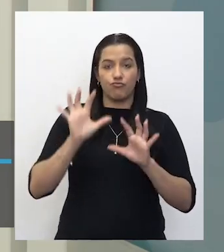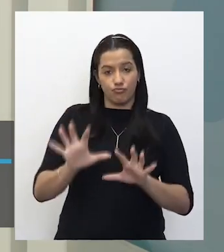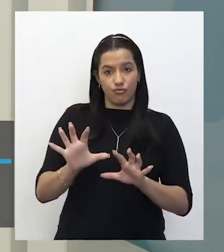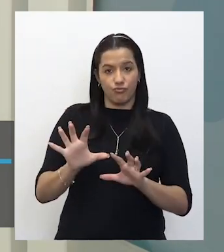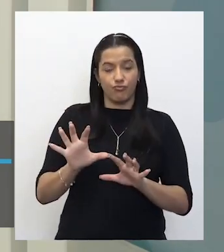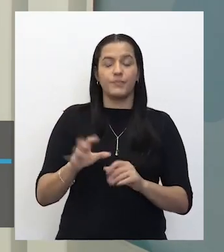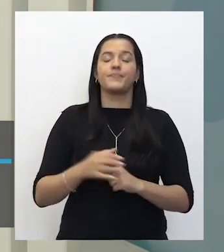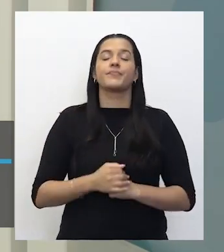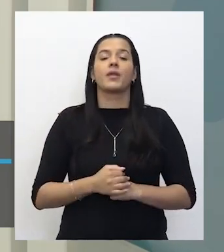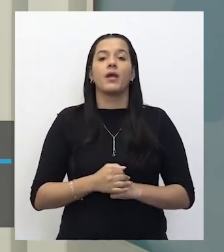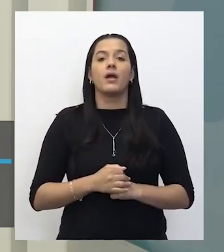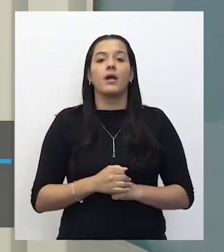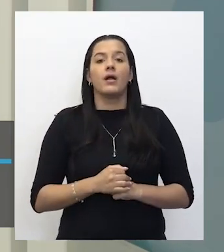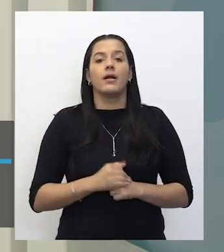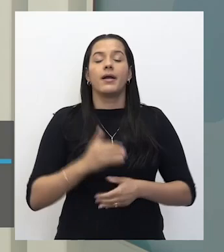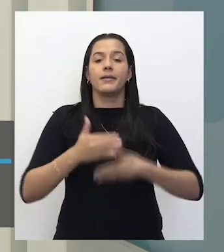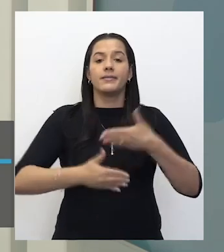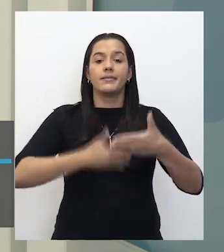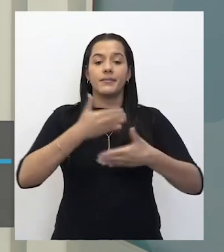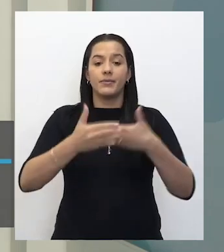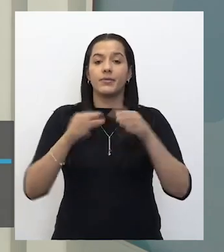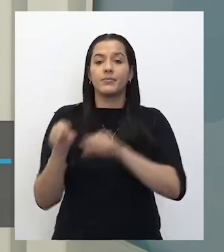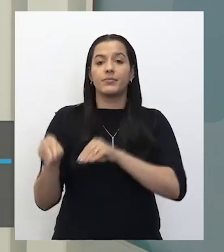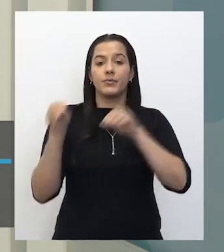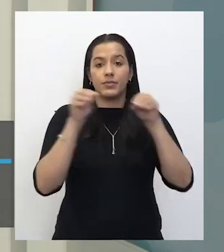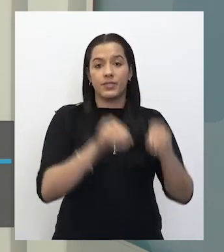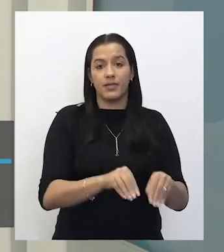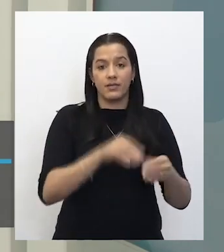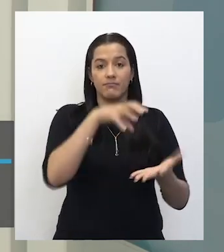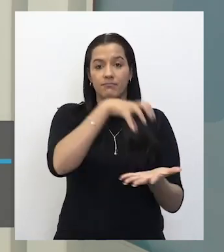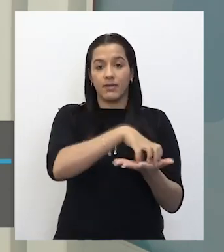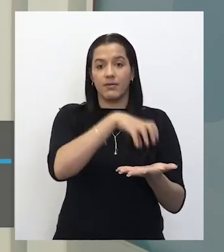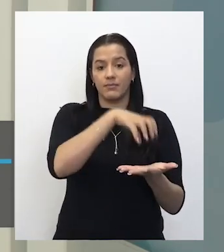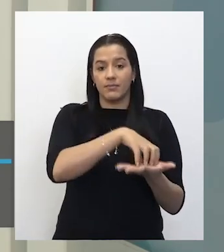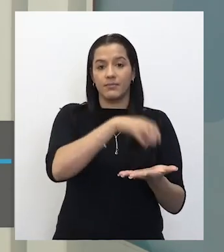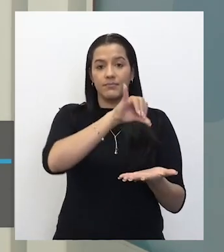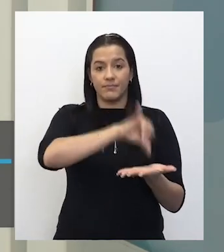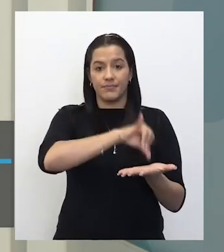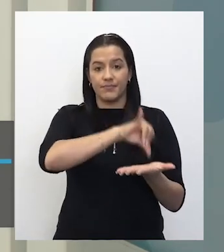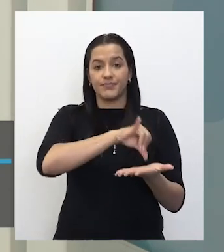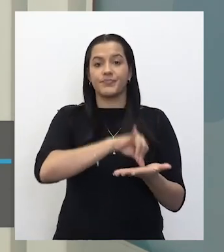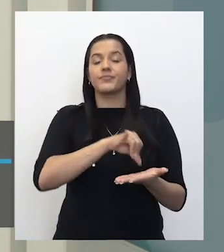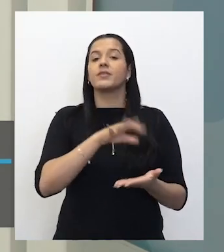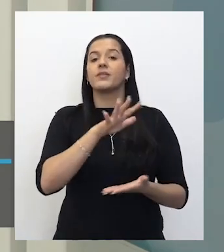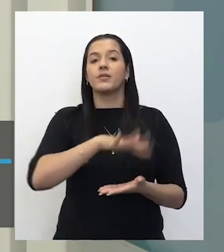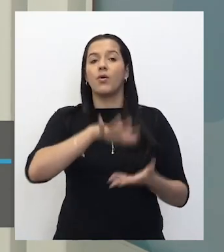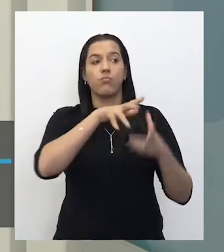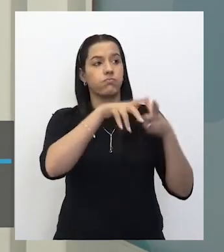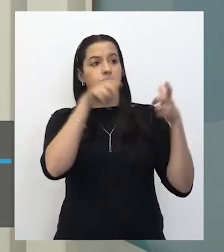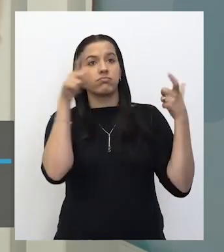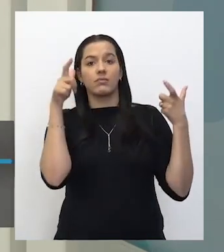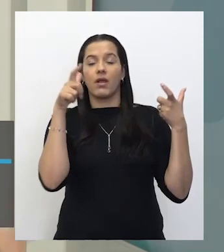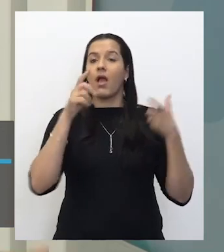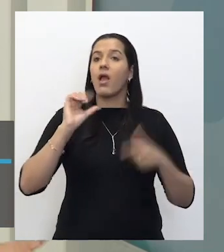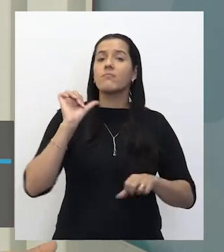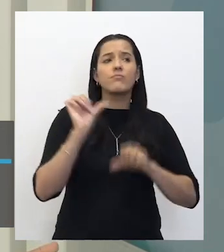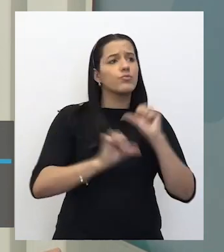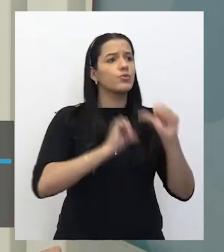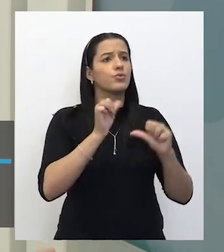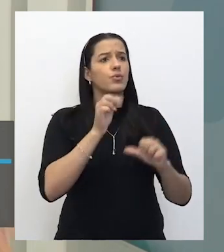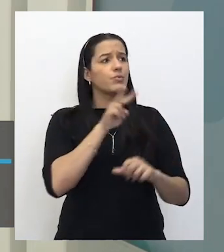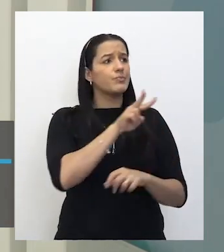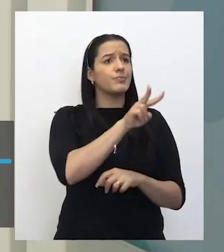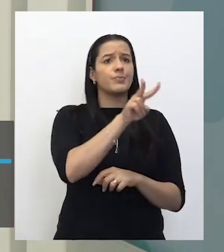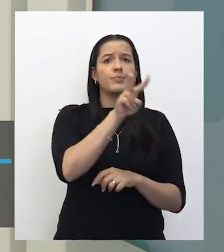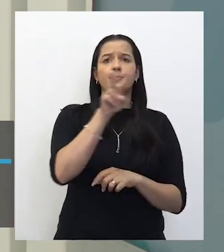Tinha um certo olhar sobre a vida. Aí vim morar na capital, na cidade grande. Isso mudou